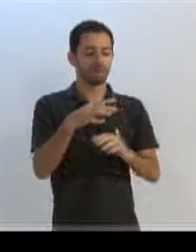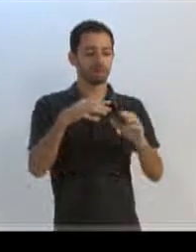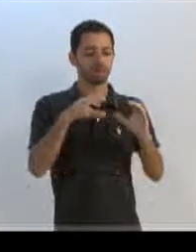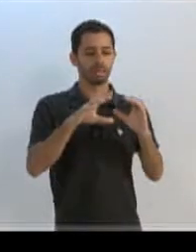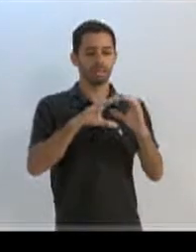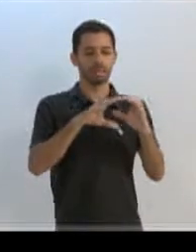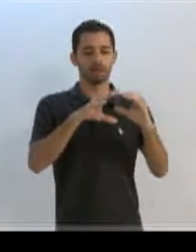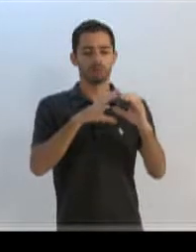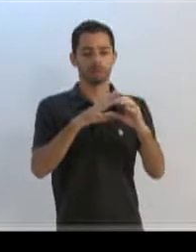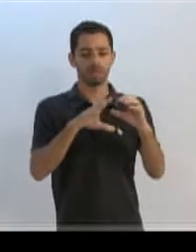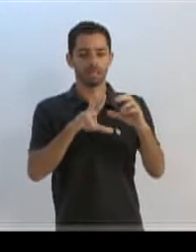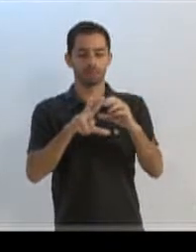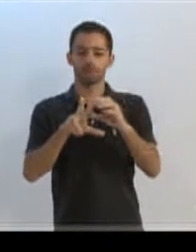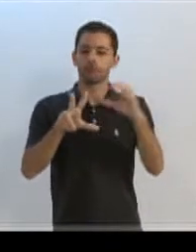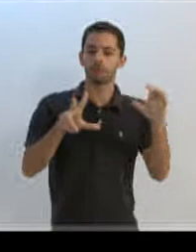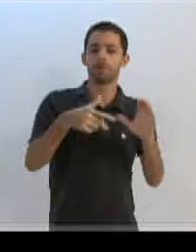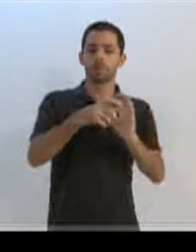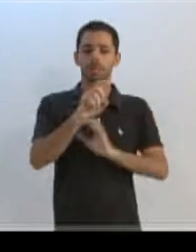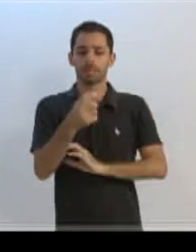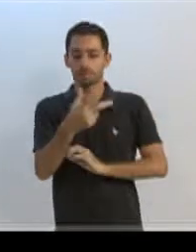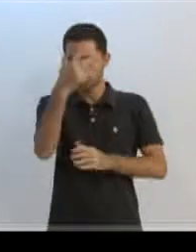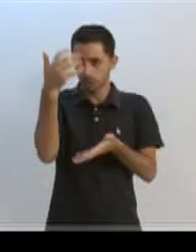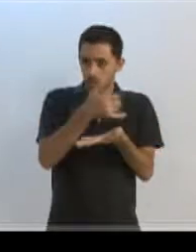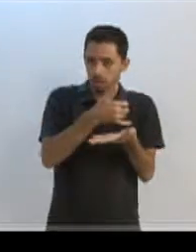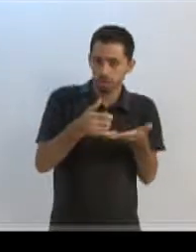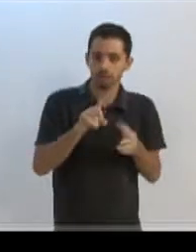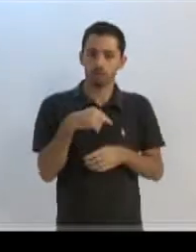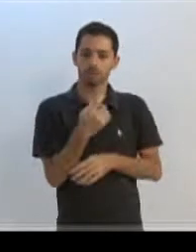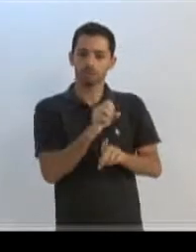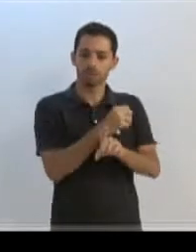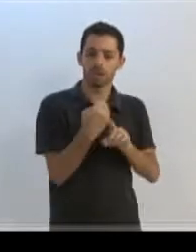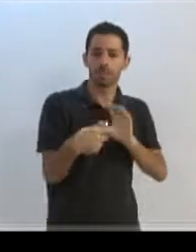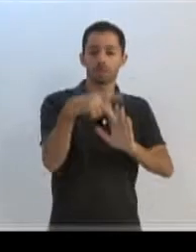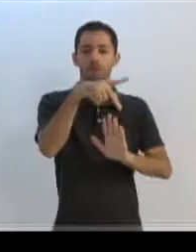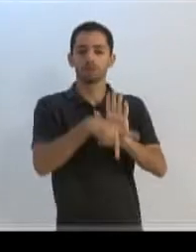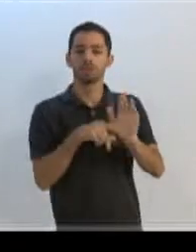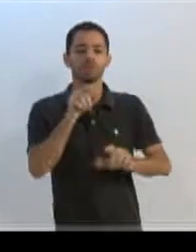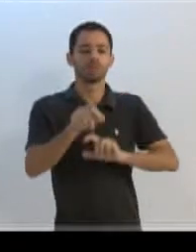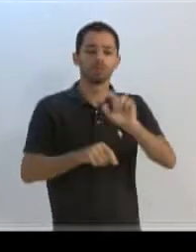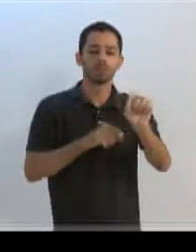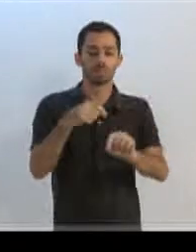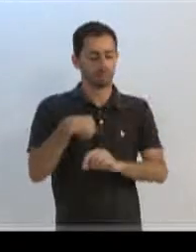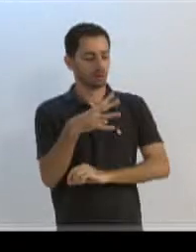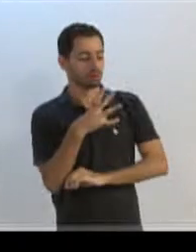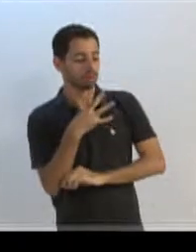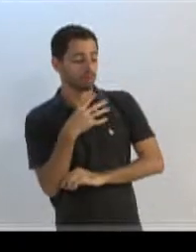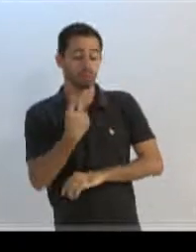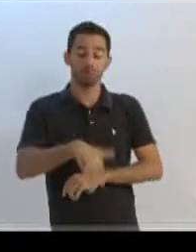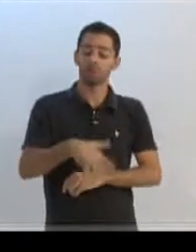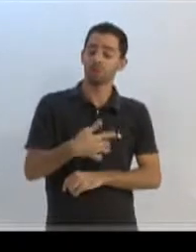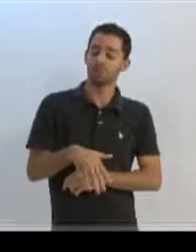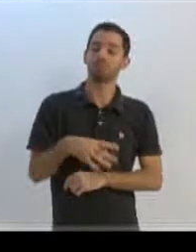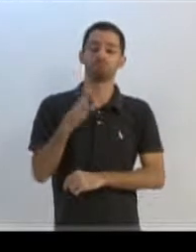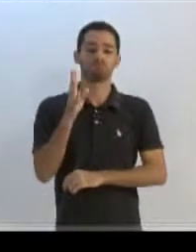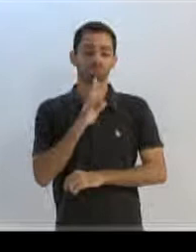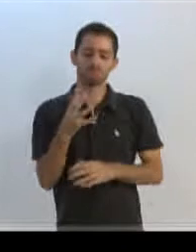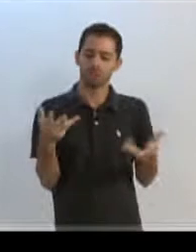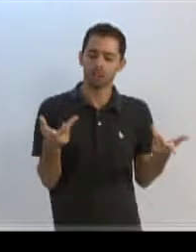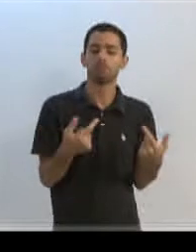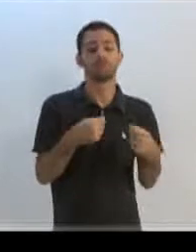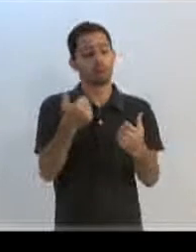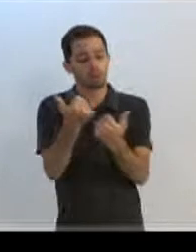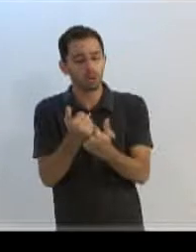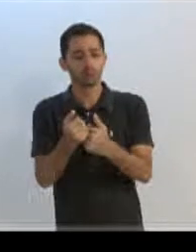inserção de dependentes químicos em nossa sociedade é um projeto que foi que fui conhecer e achei fantástico e precisa de apoio de